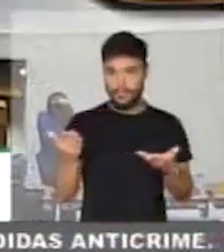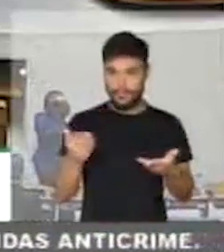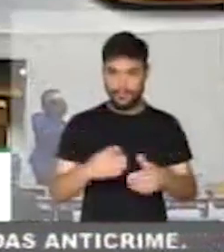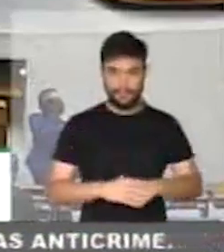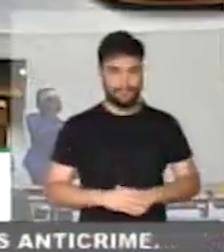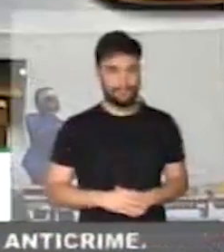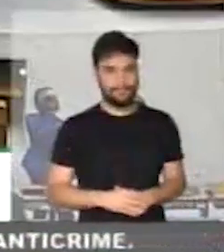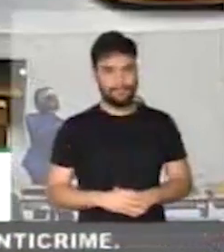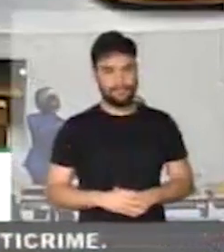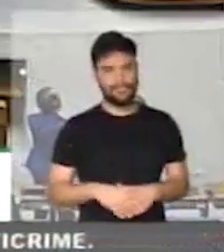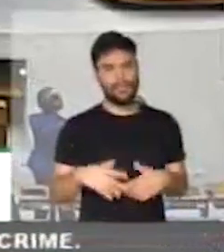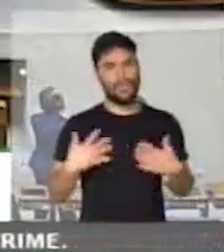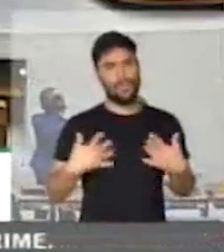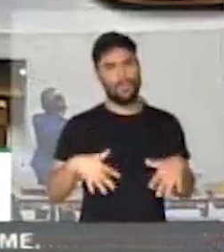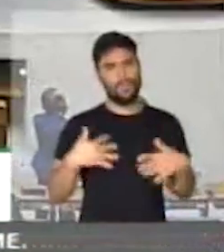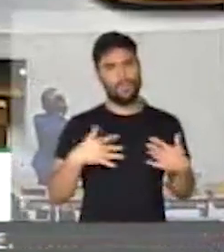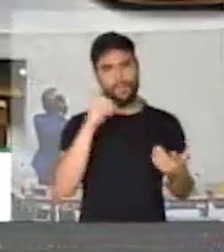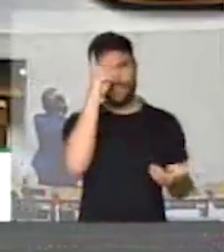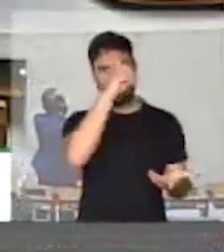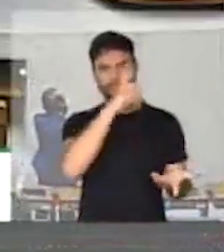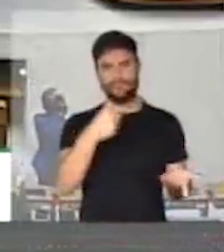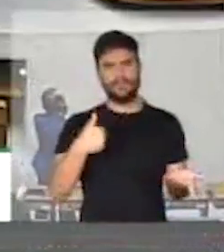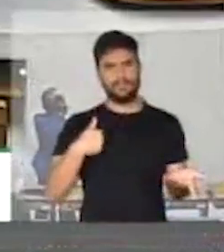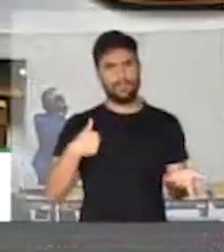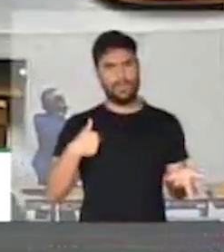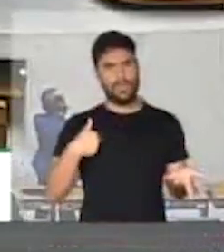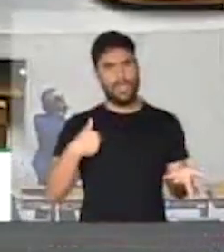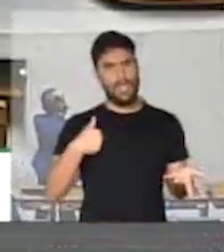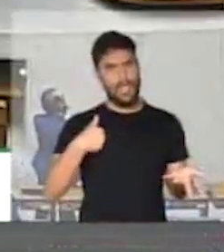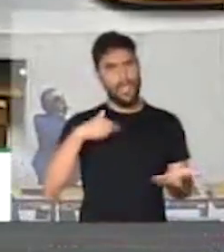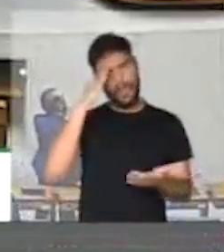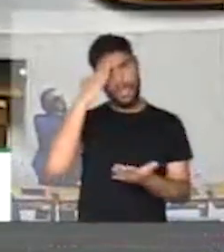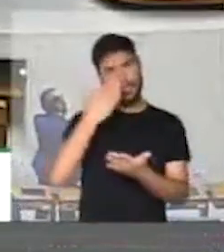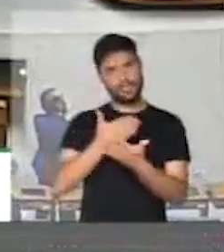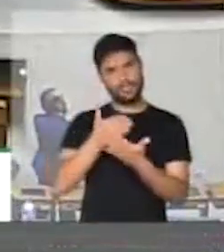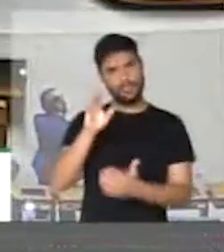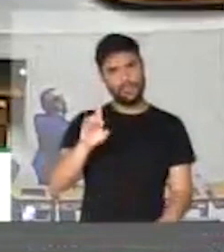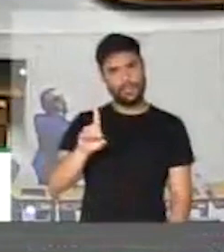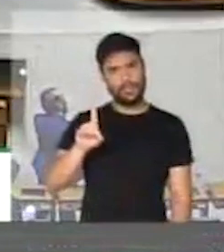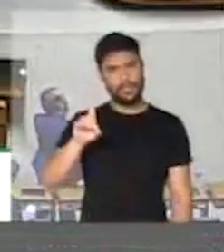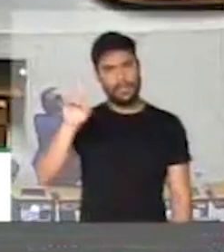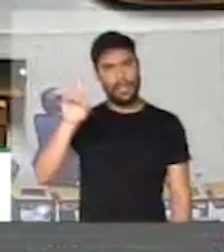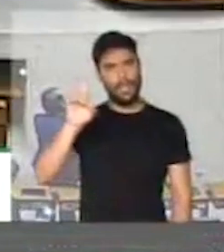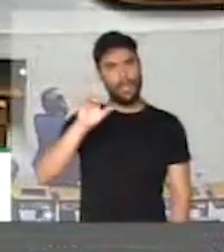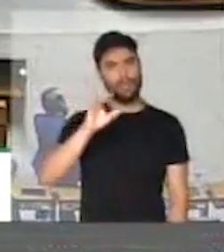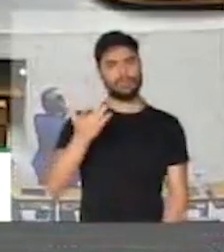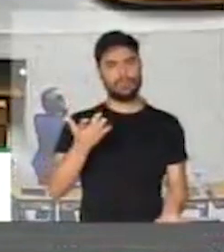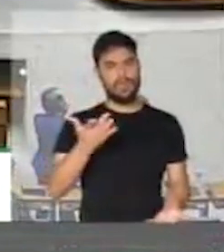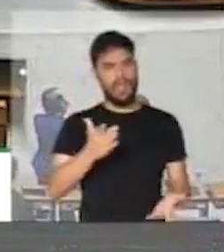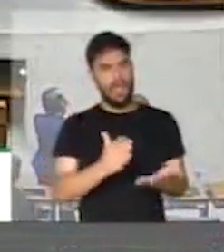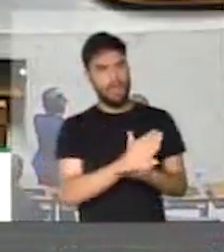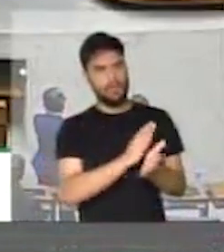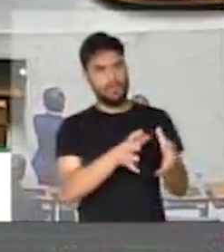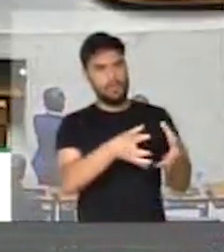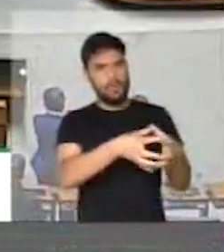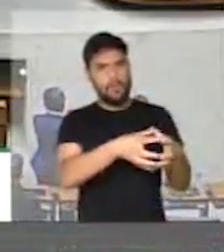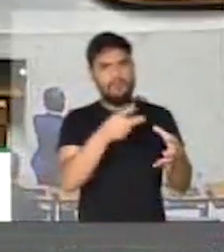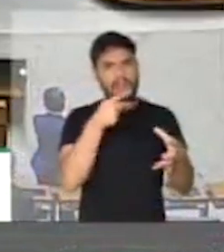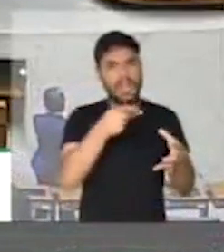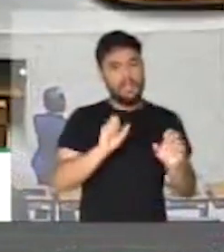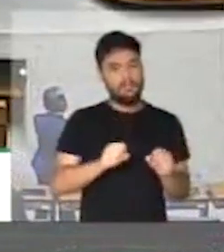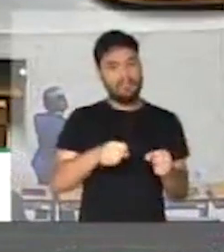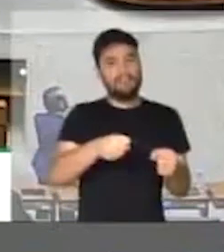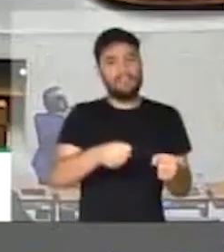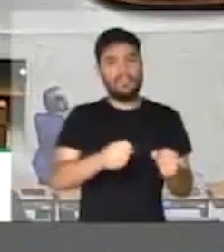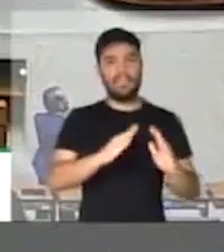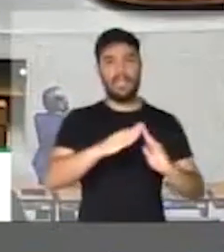Bom, é duro, como cristão, ouvir aqui comunistas dizendo que vão defender a igreja cristã, a